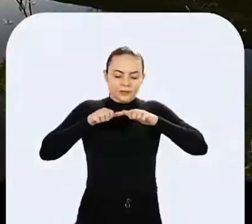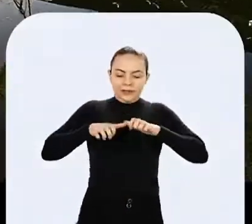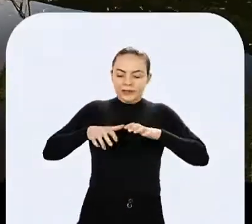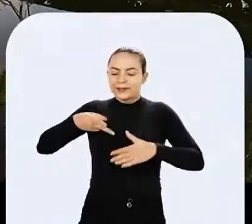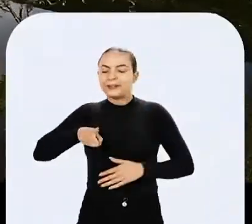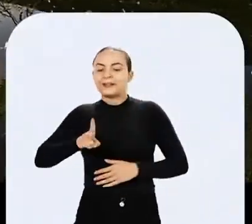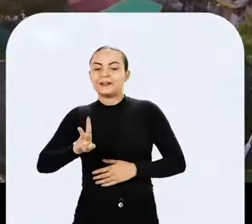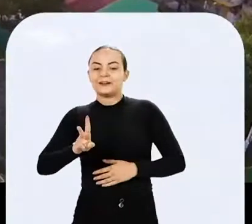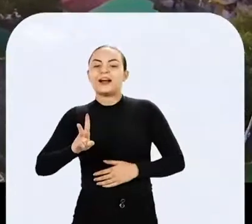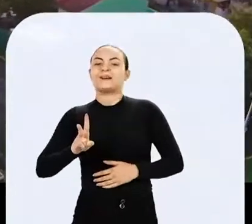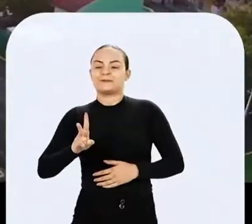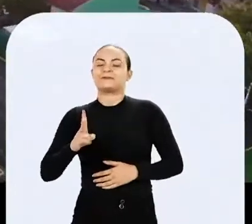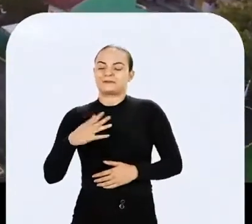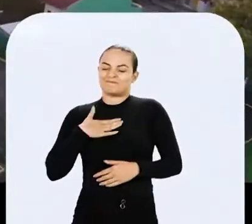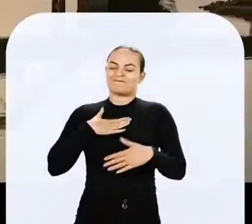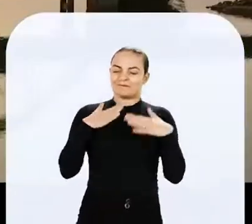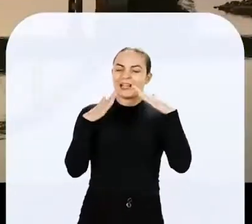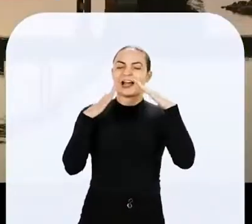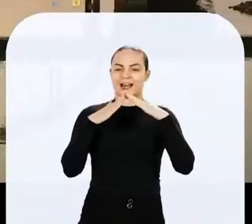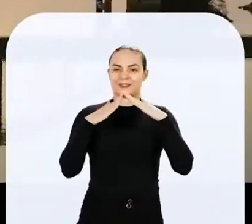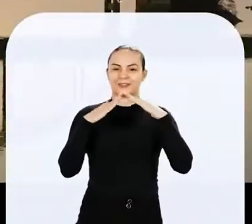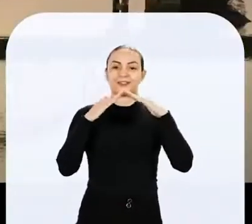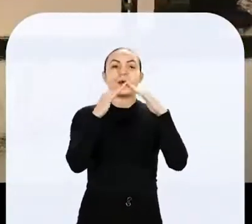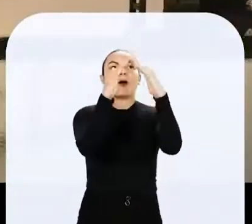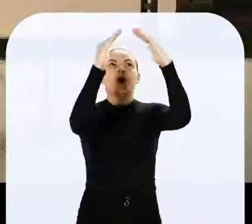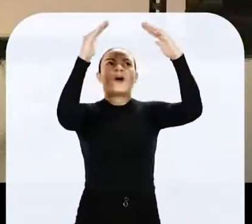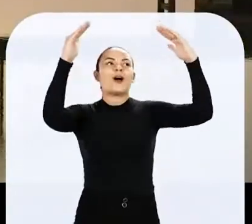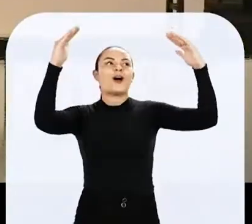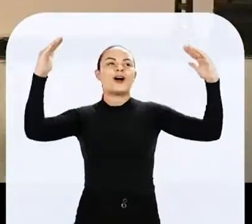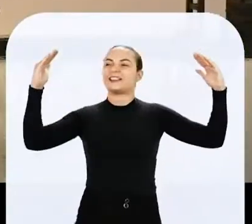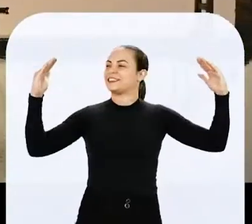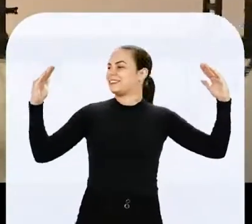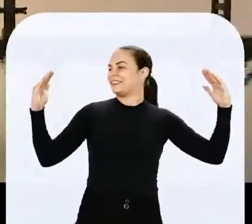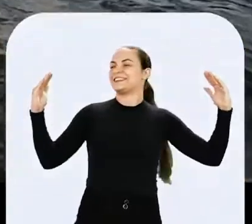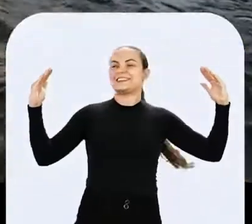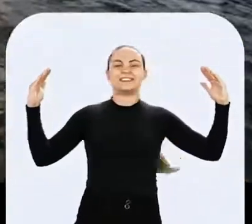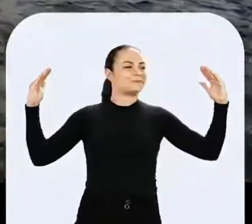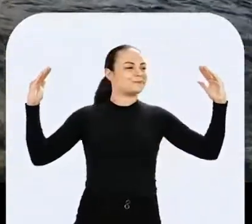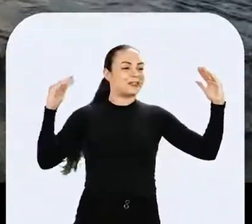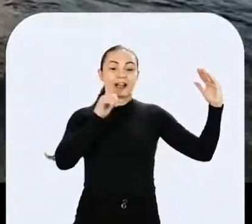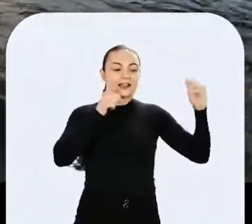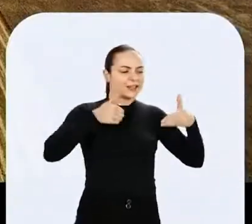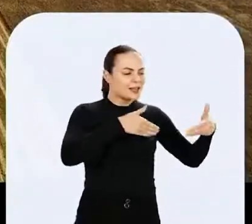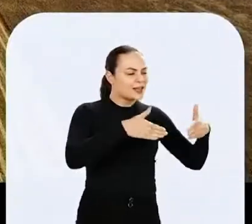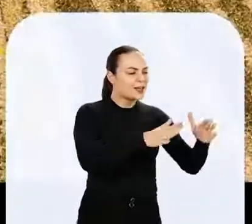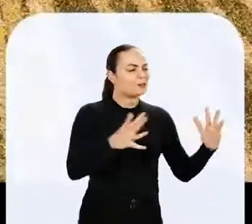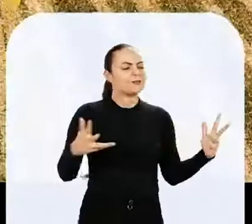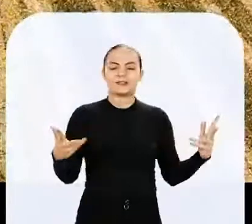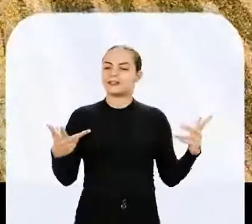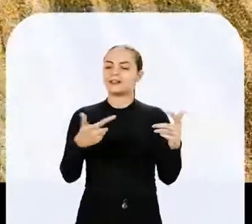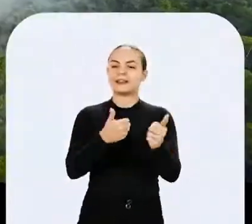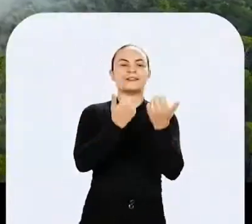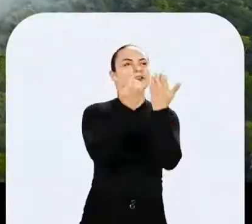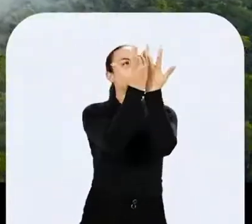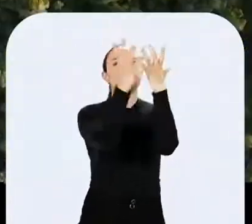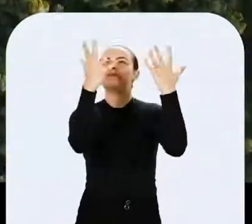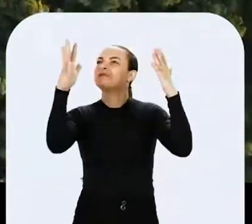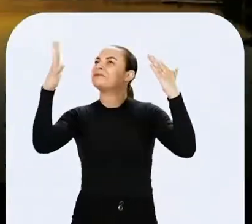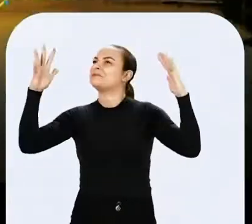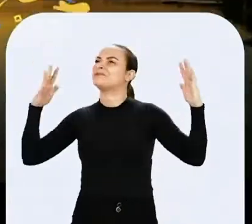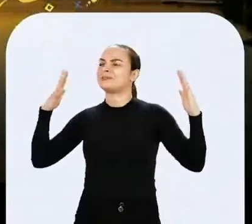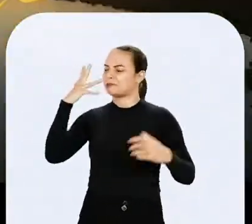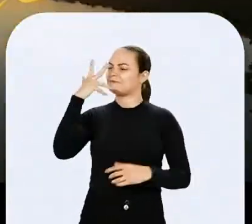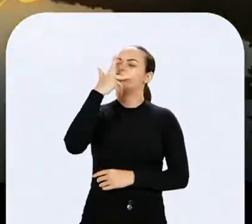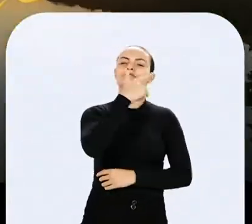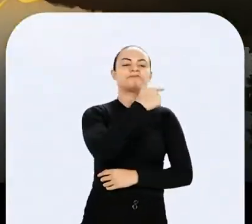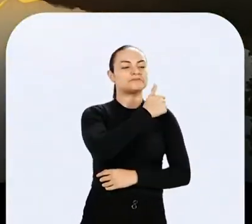ficar, esse lugar é o meu, o nosso lar. No meu lar tem rio, tem riquezas, tem florestas,